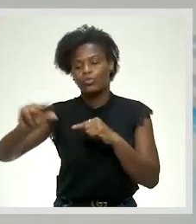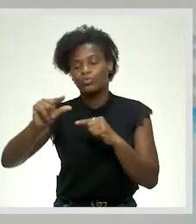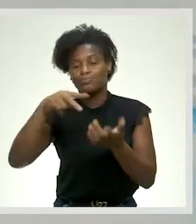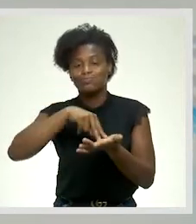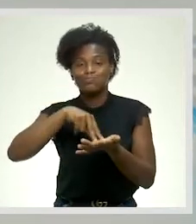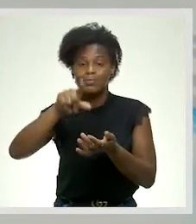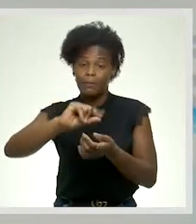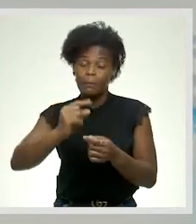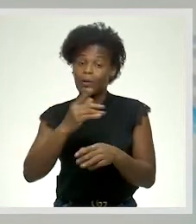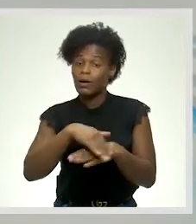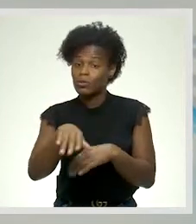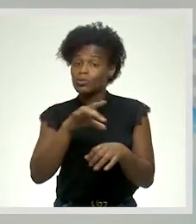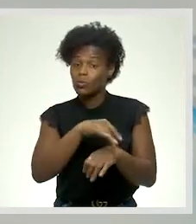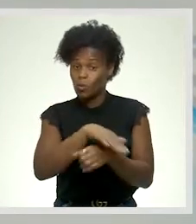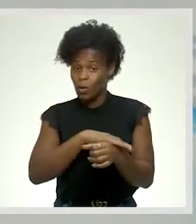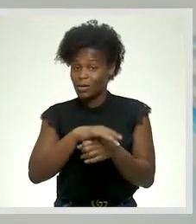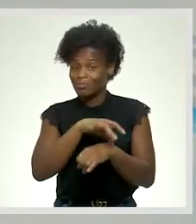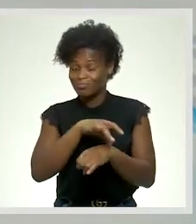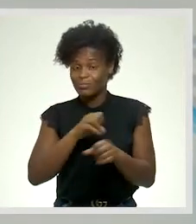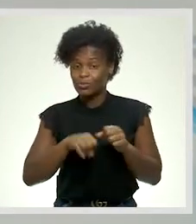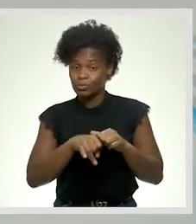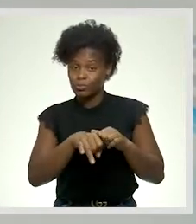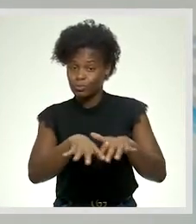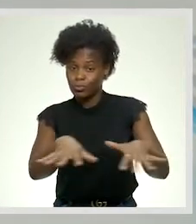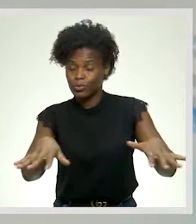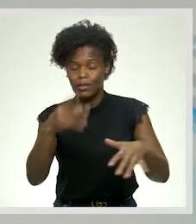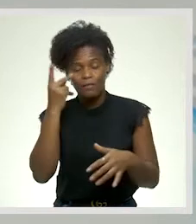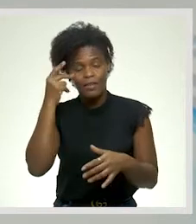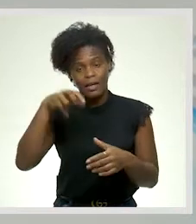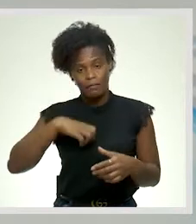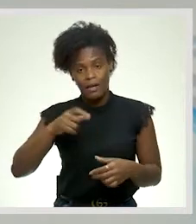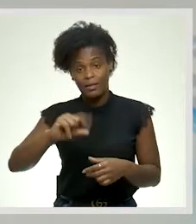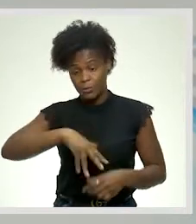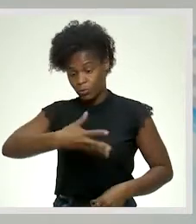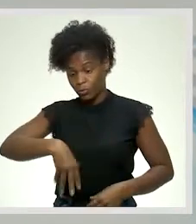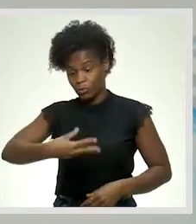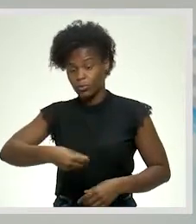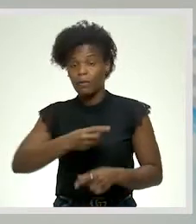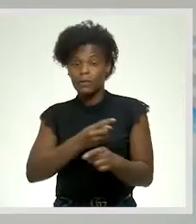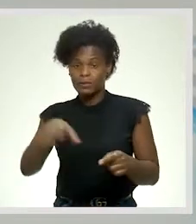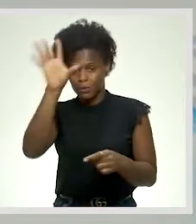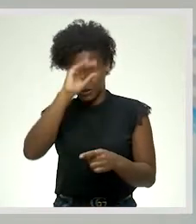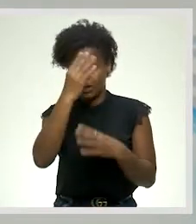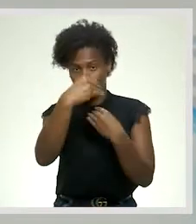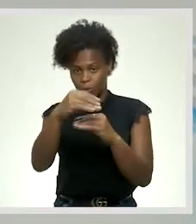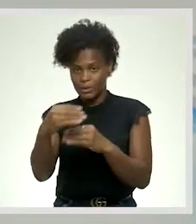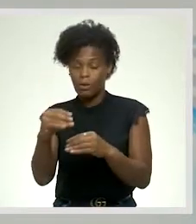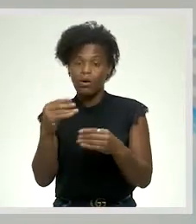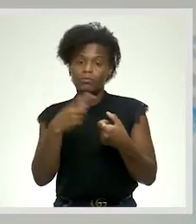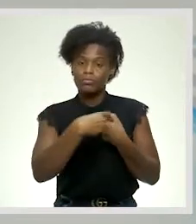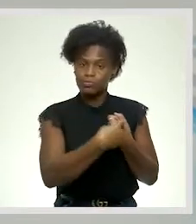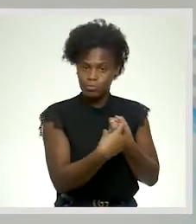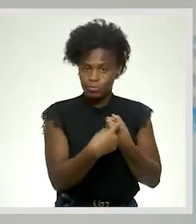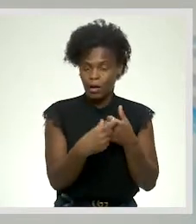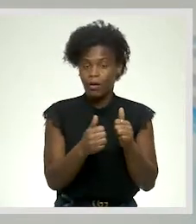devido à situação pandémica que ainda se vive no país e no mundo. Por isso que o Ministério da Educação, em estrita